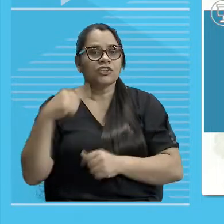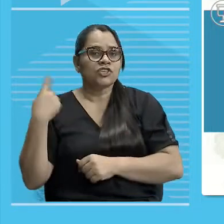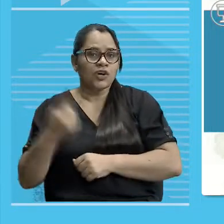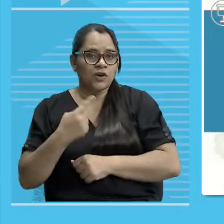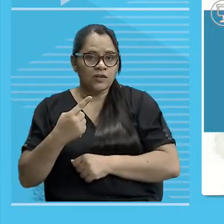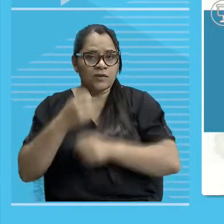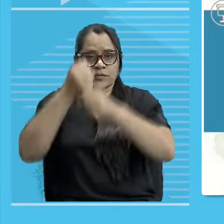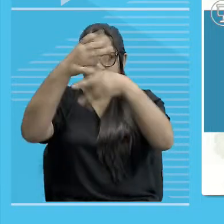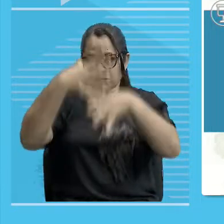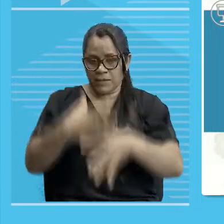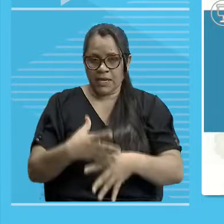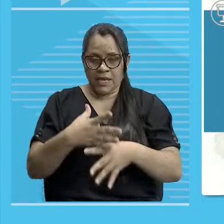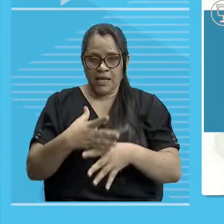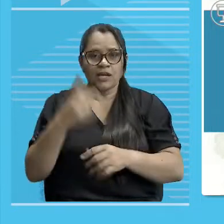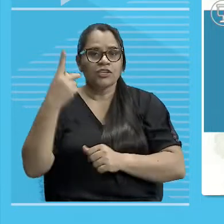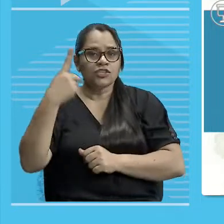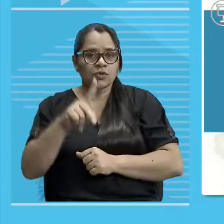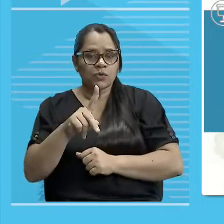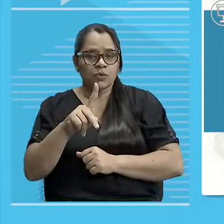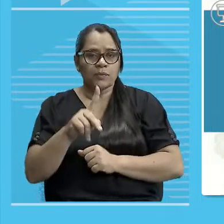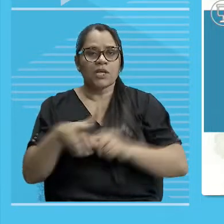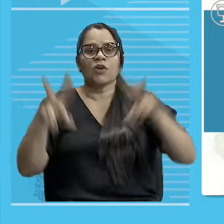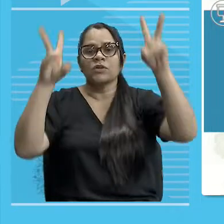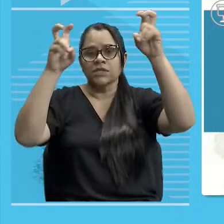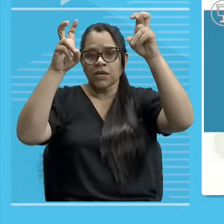nós vamos falar sobre uma coisa